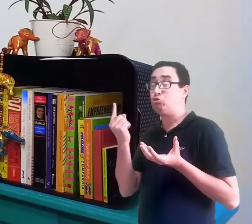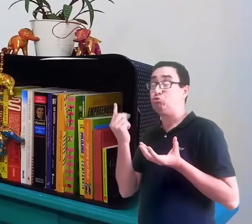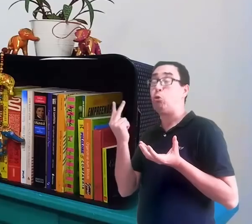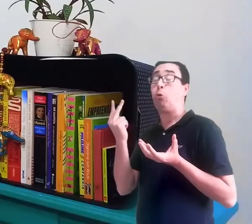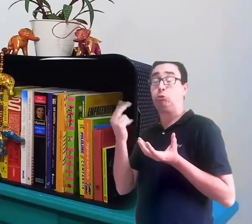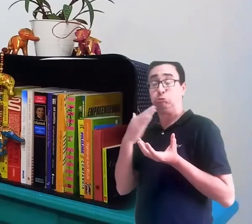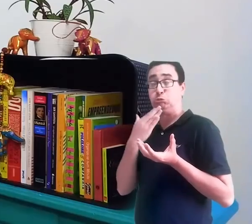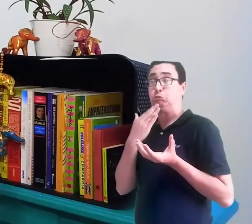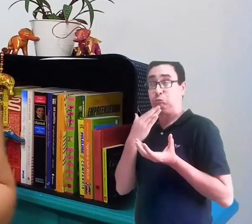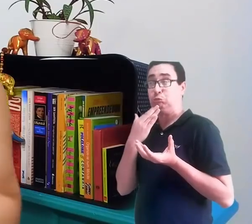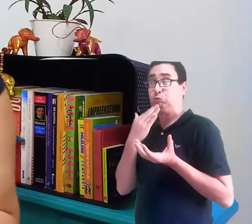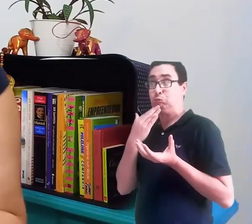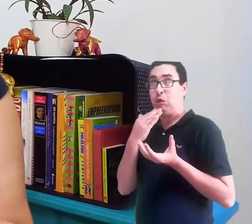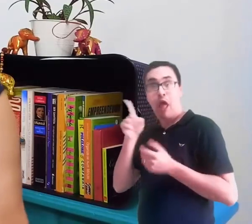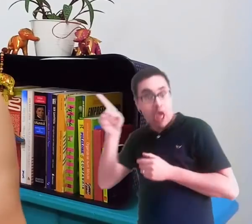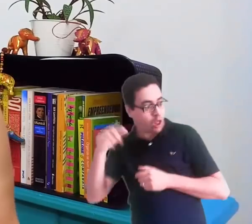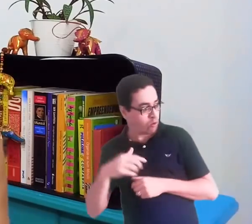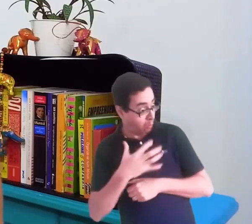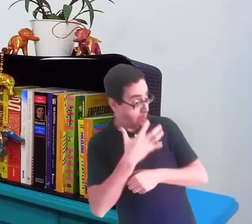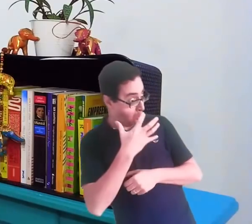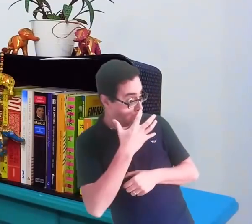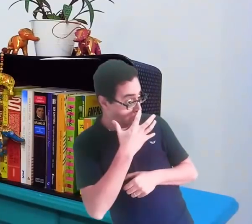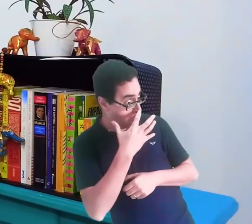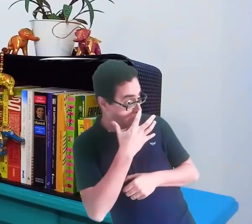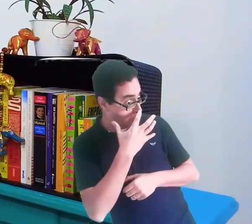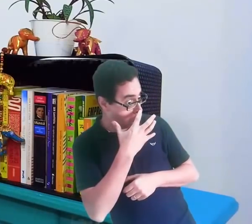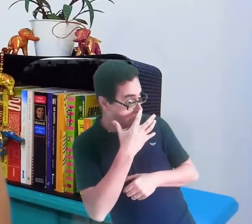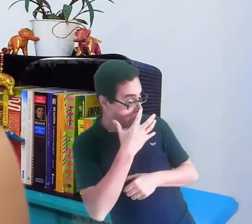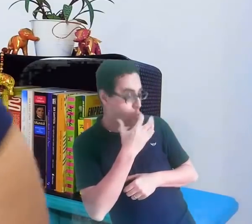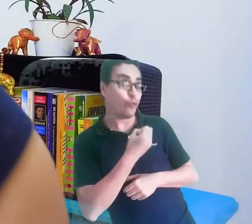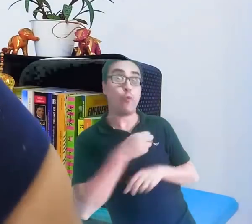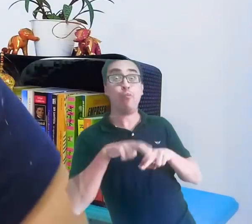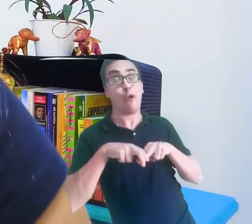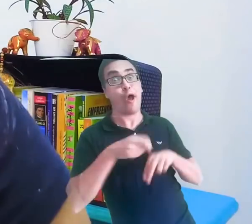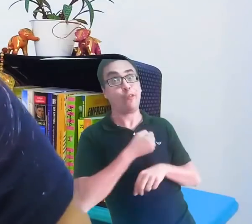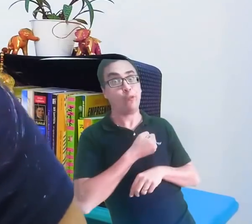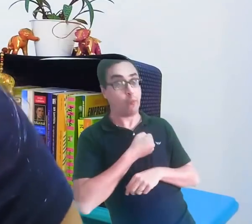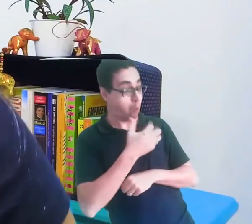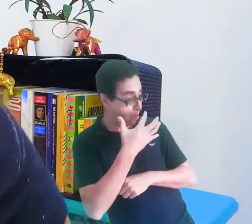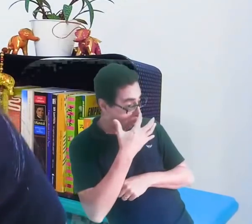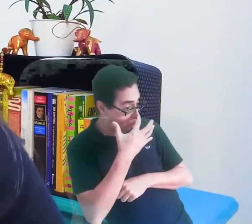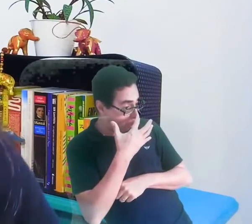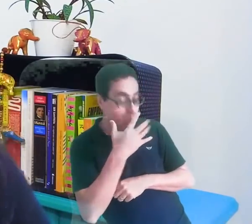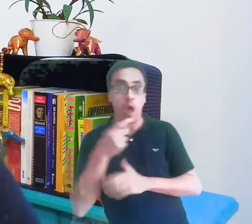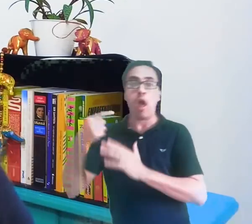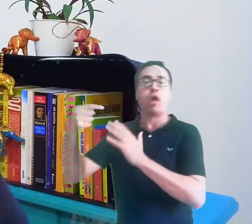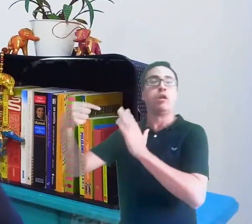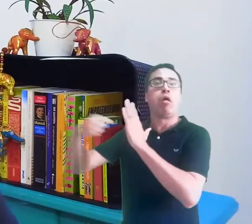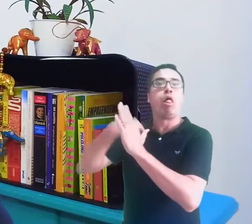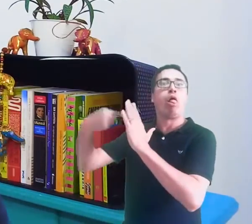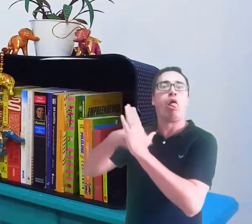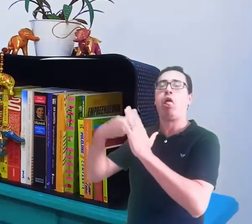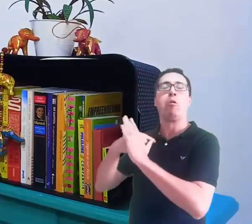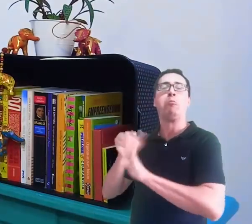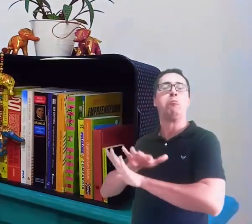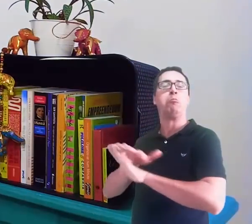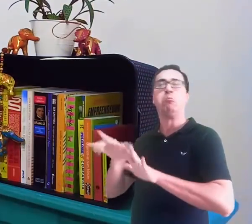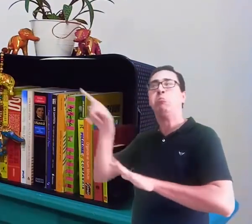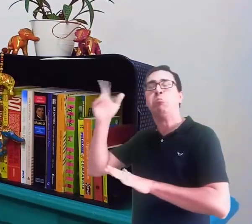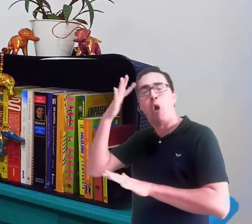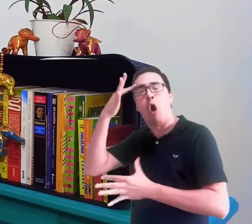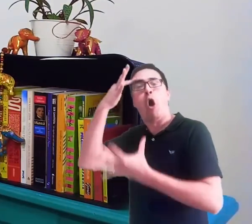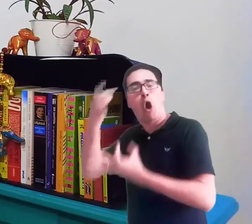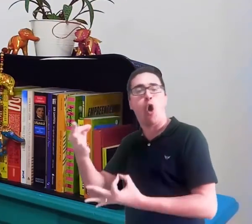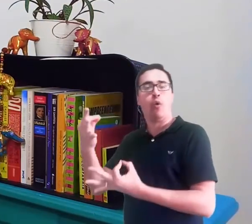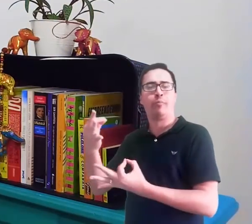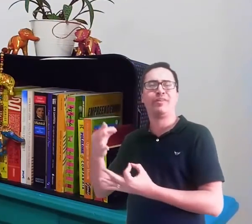B612. Então, eles ficarão convencidos e não importunarão mais com perguntas.